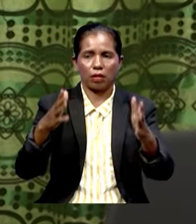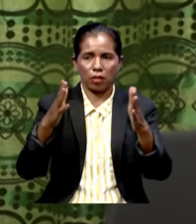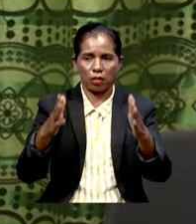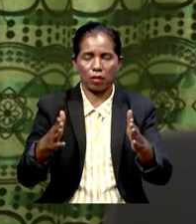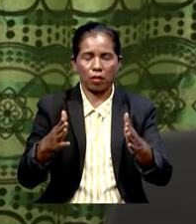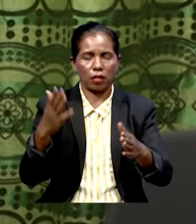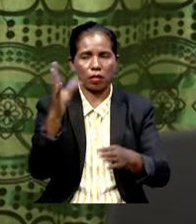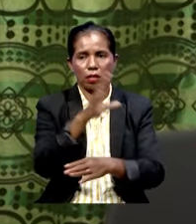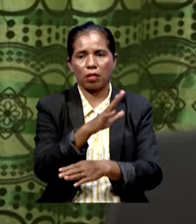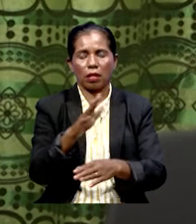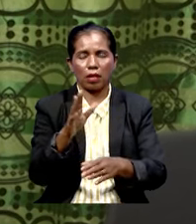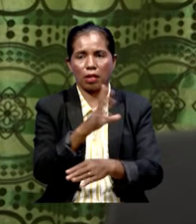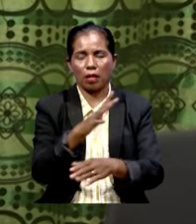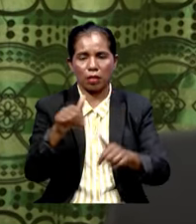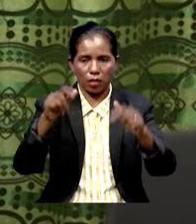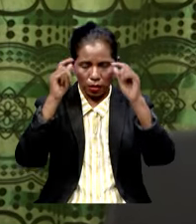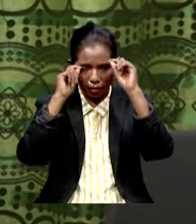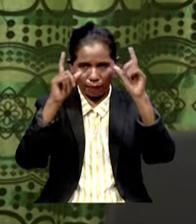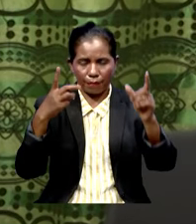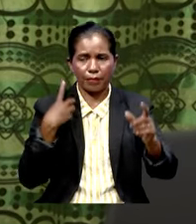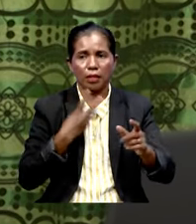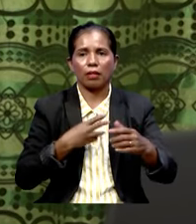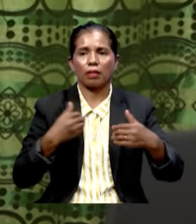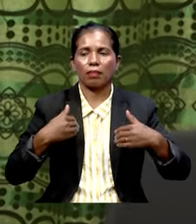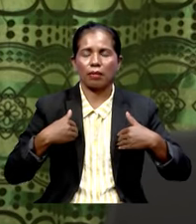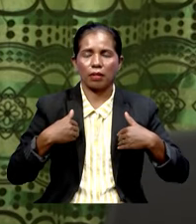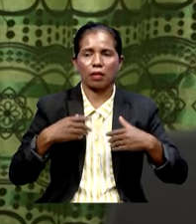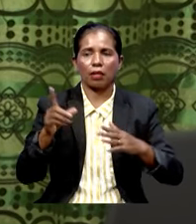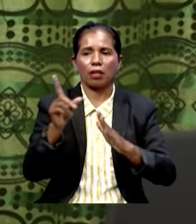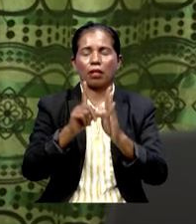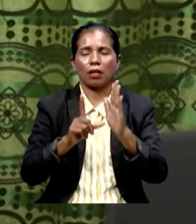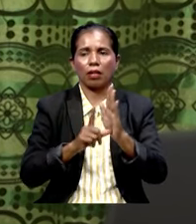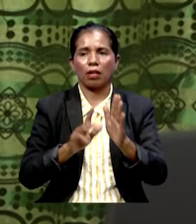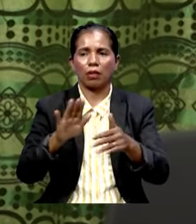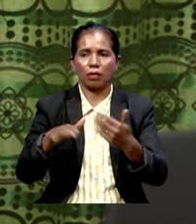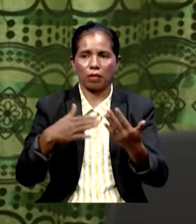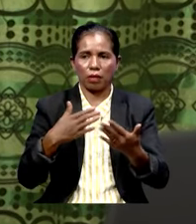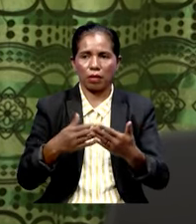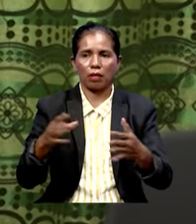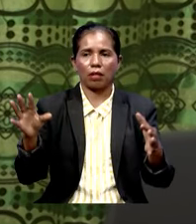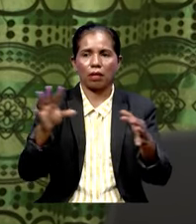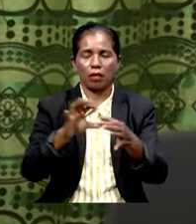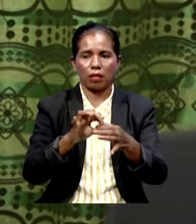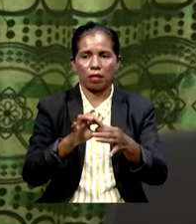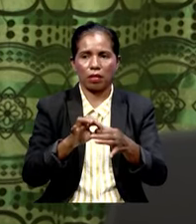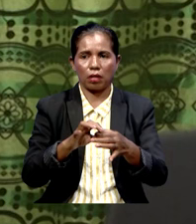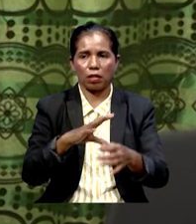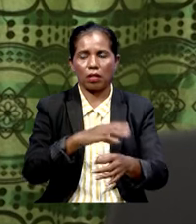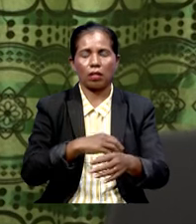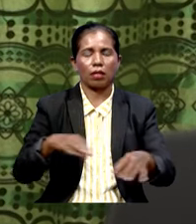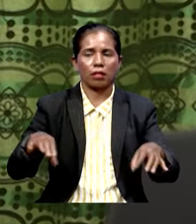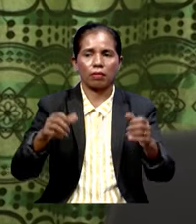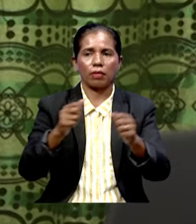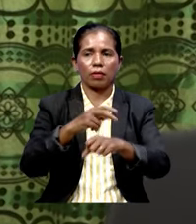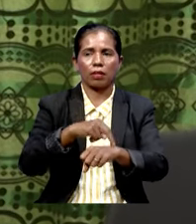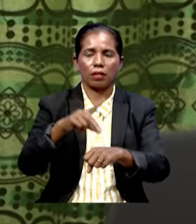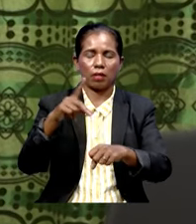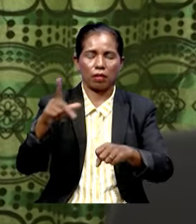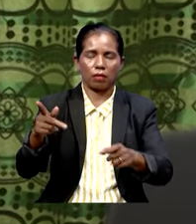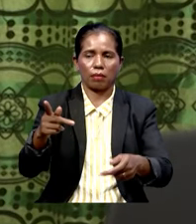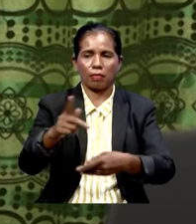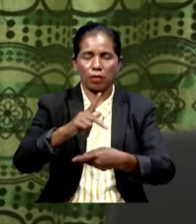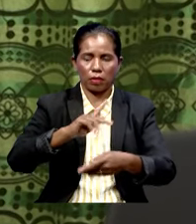iha Timor-Leste. Tamos iha ninya decreto lei xira nebe na liga ho Sistema Nacional Áreas